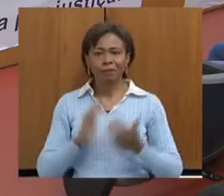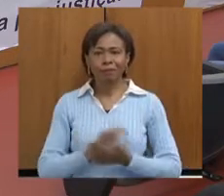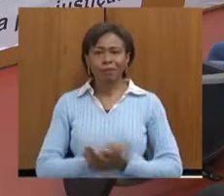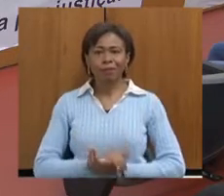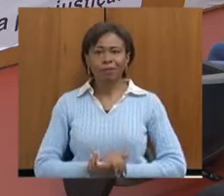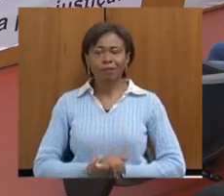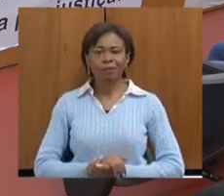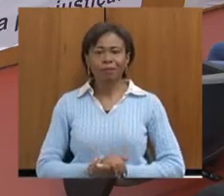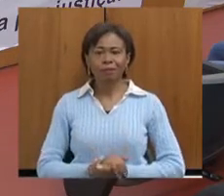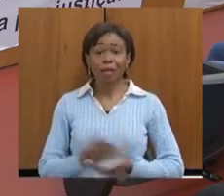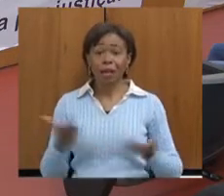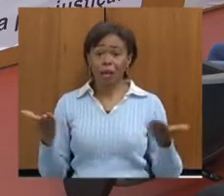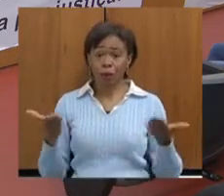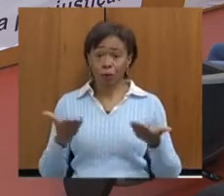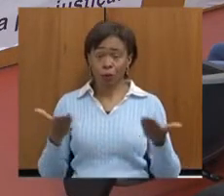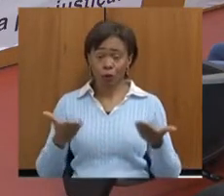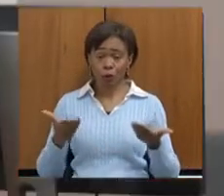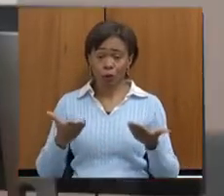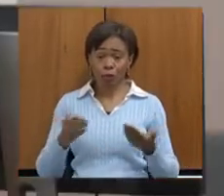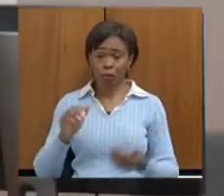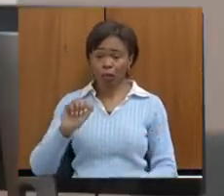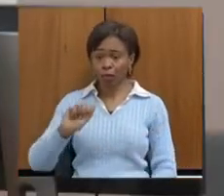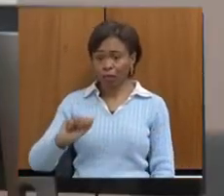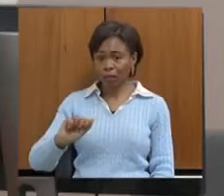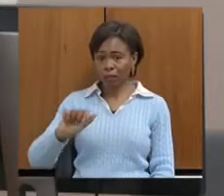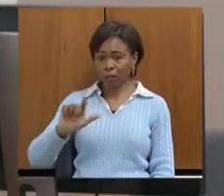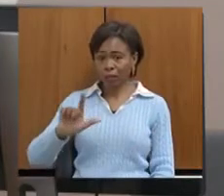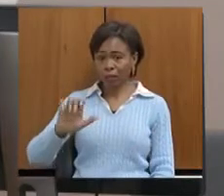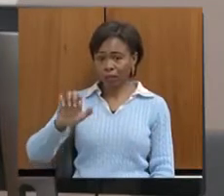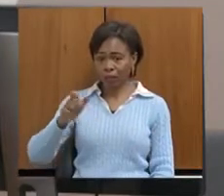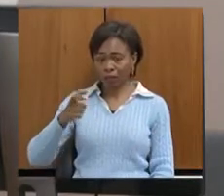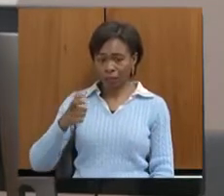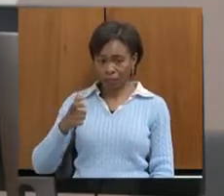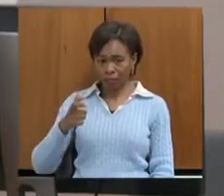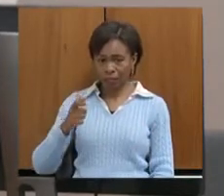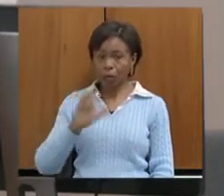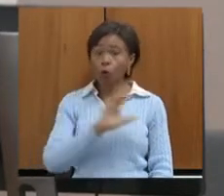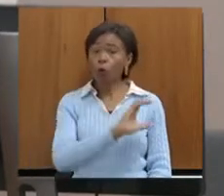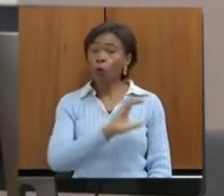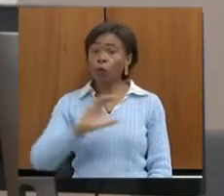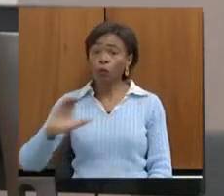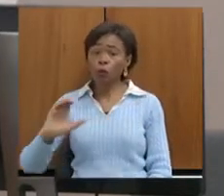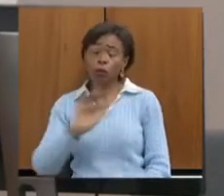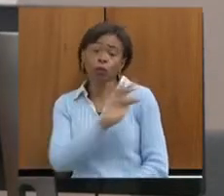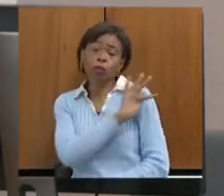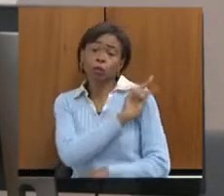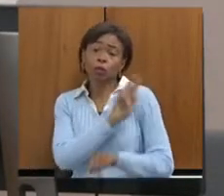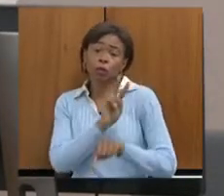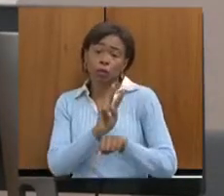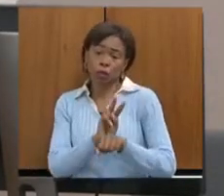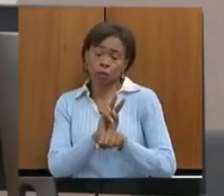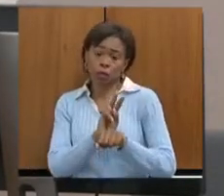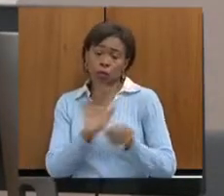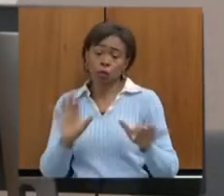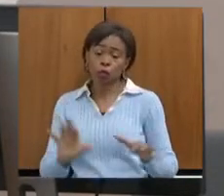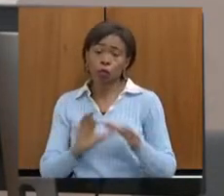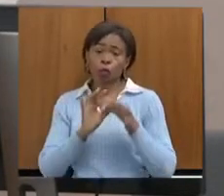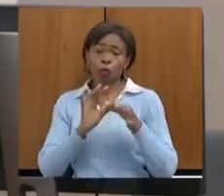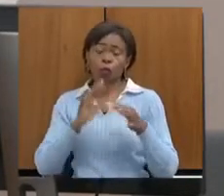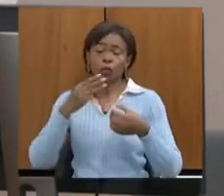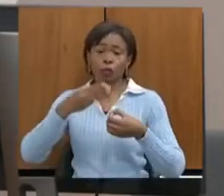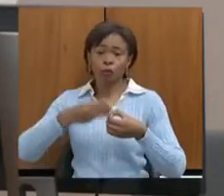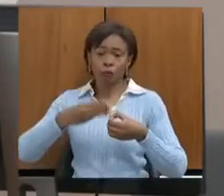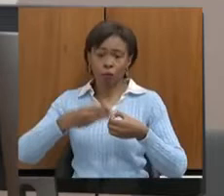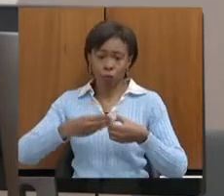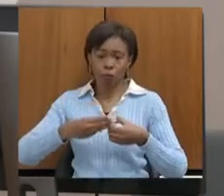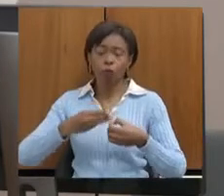e com a palavra agora Alex Lopes de Freitas coordenador de fiscalização integrada dos Municípios do